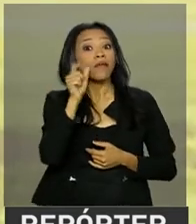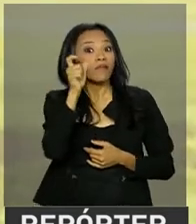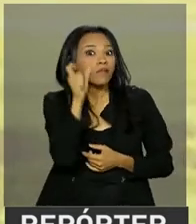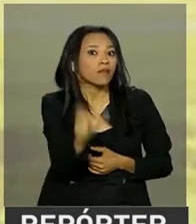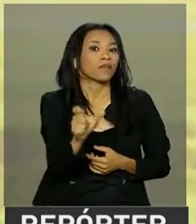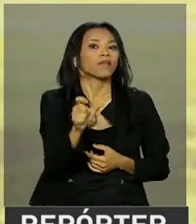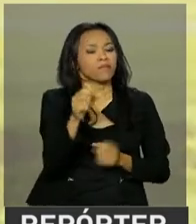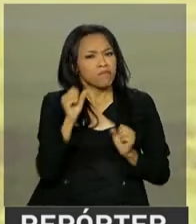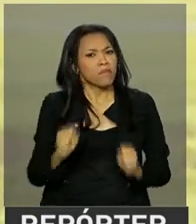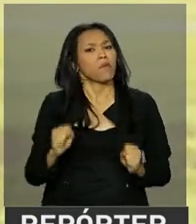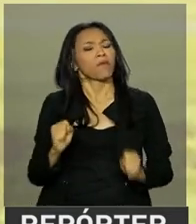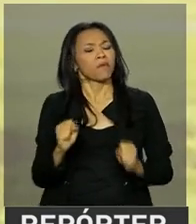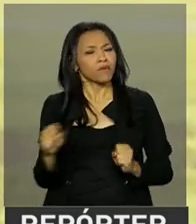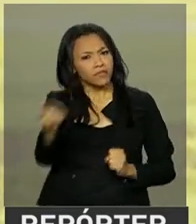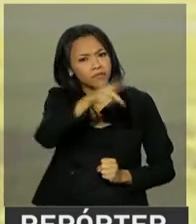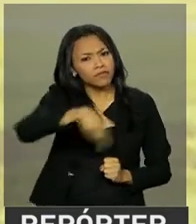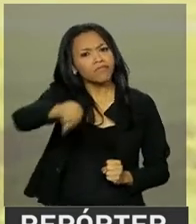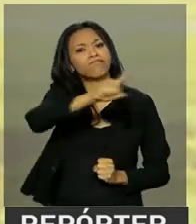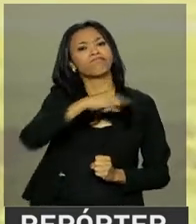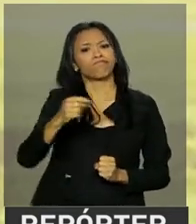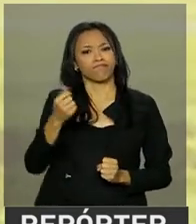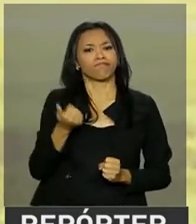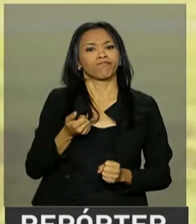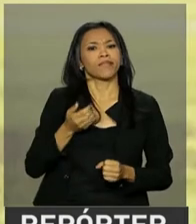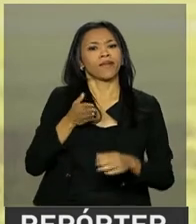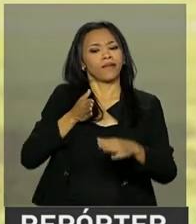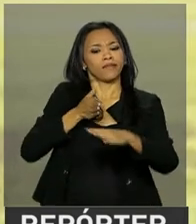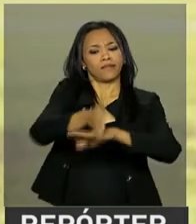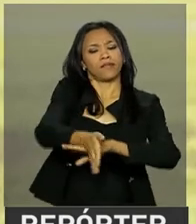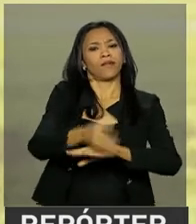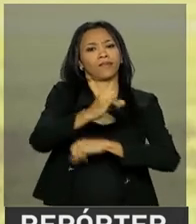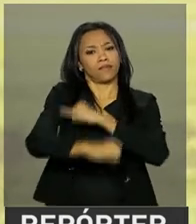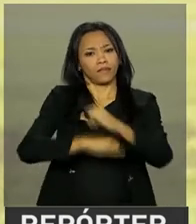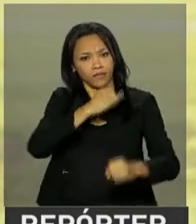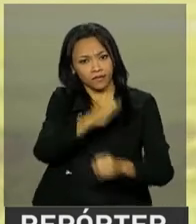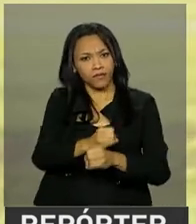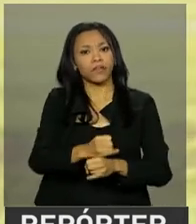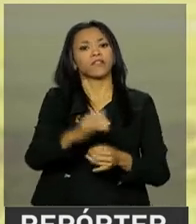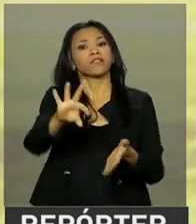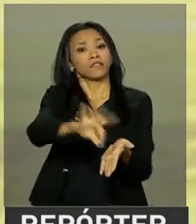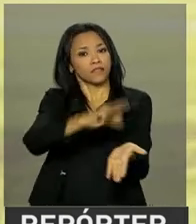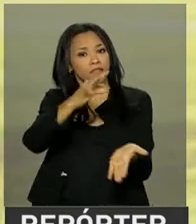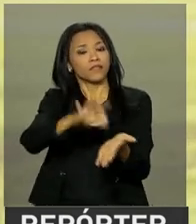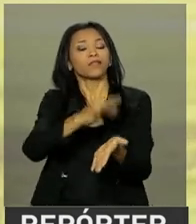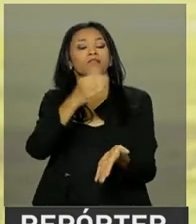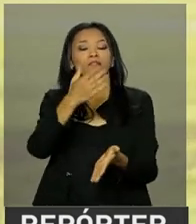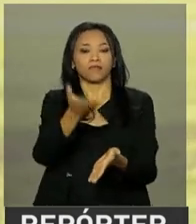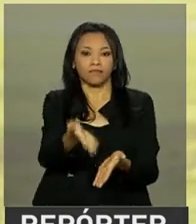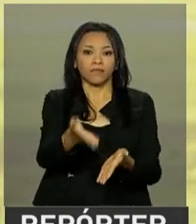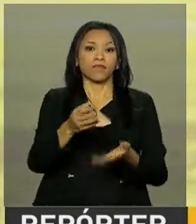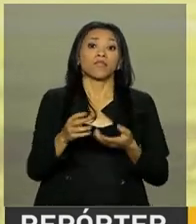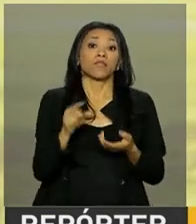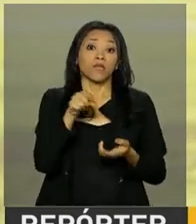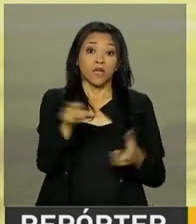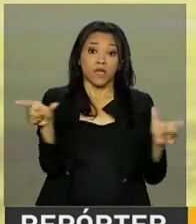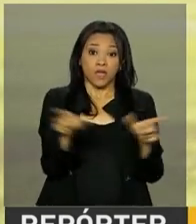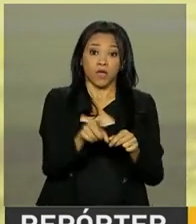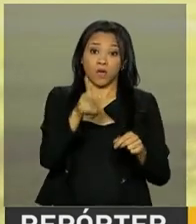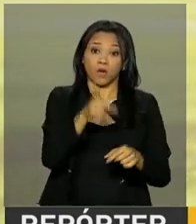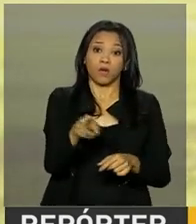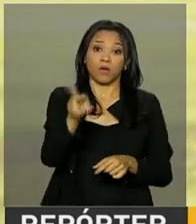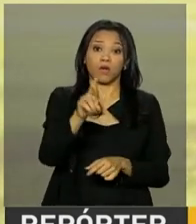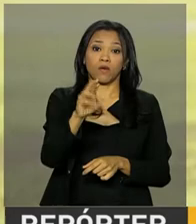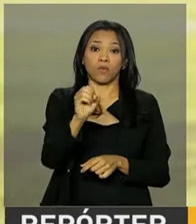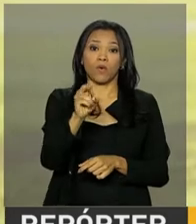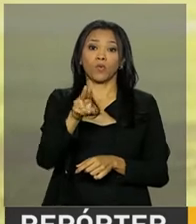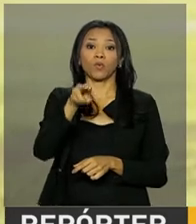podem consultar as bolsas oferecidas e se inscrever na página do prouni na internet o prouni oferece bolsas